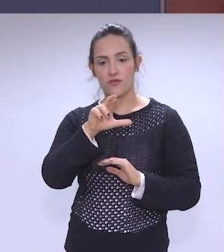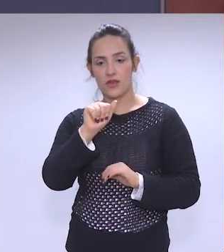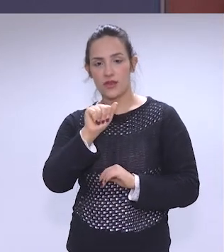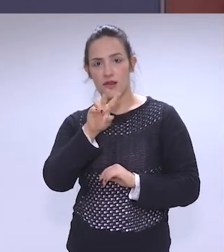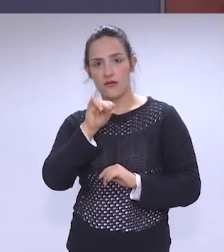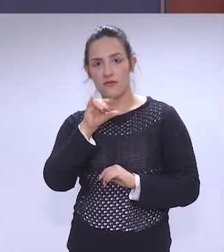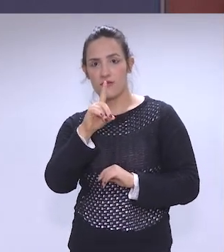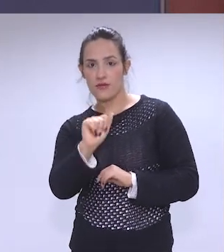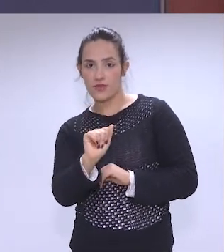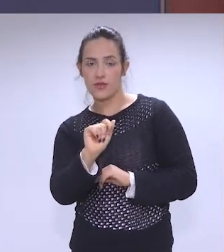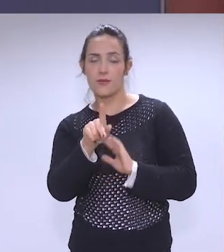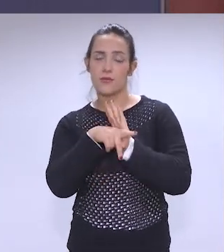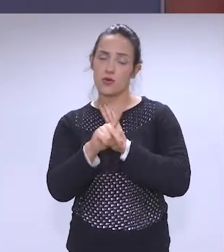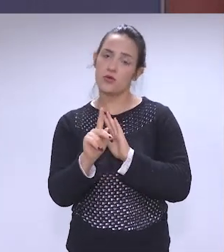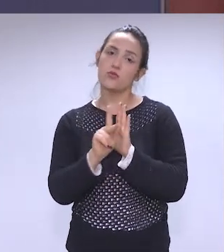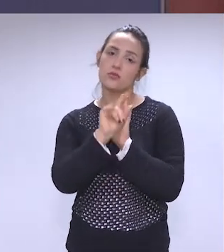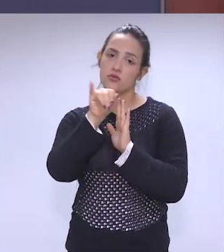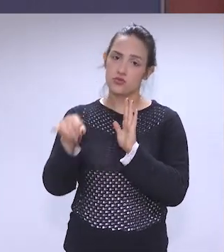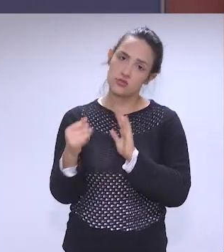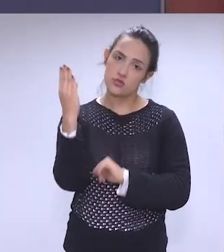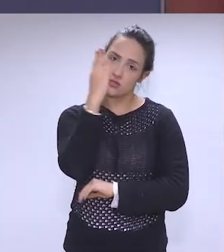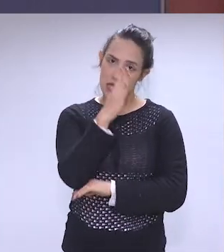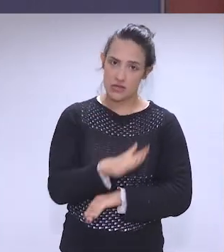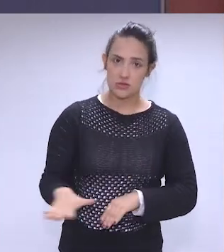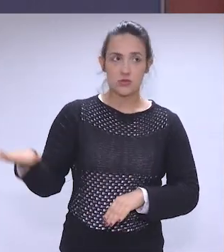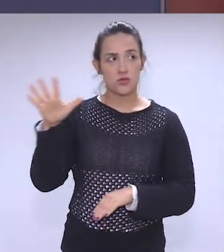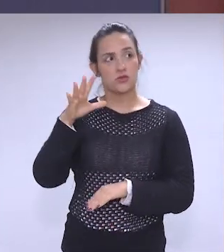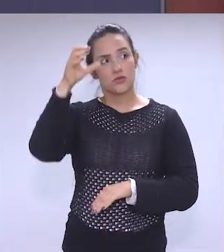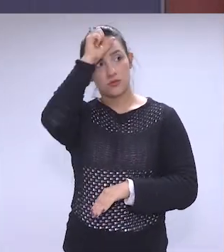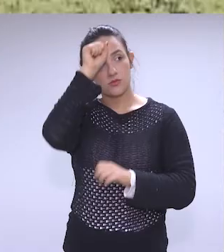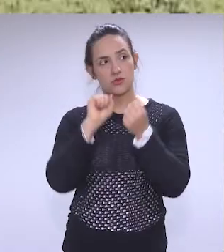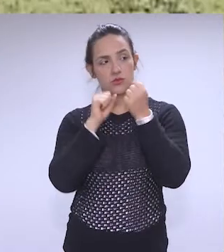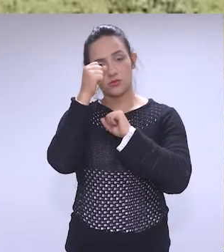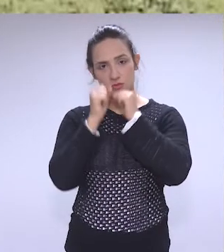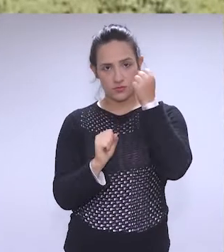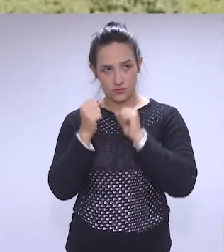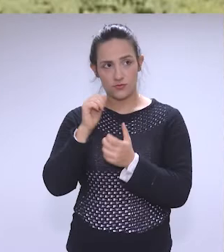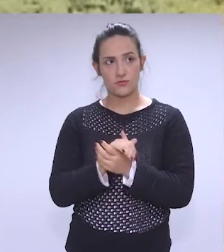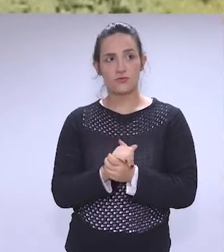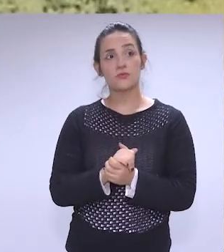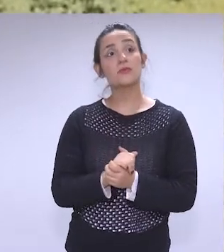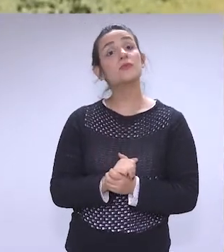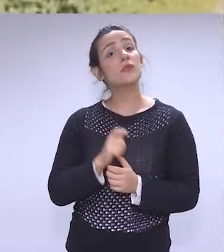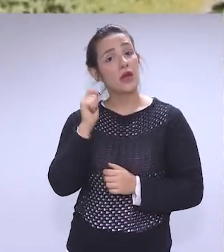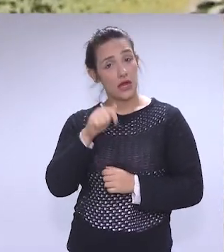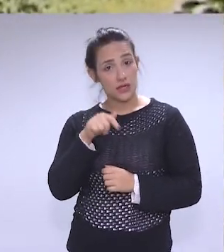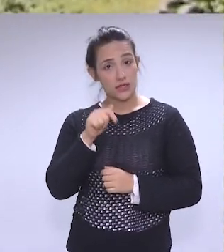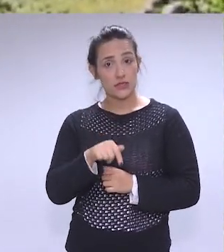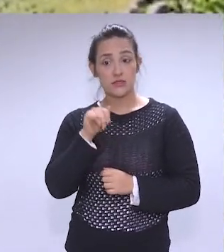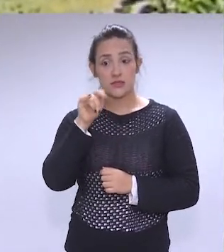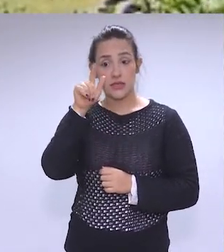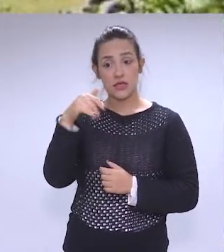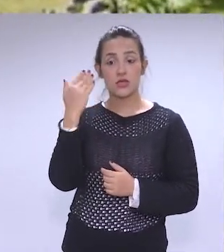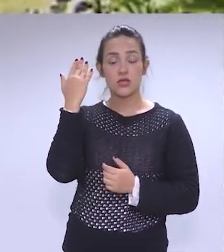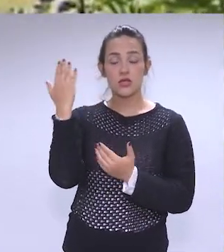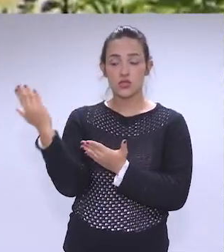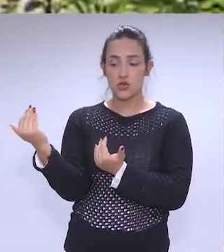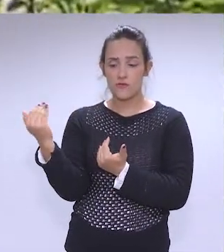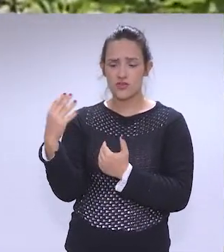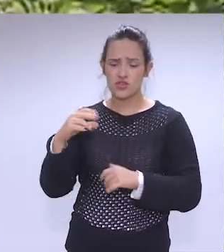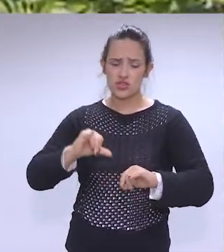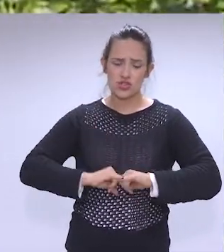Vida, realizado pelo Serviço Nacional de Aprendizagem Industrial. Aqui, jovens que sofreram violência